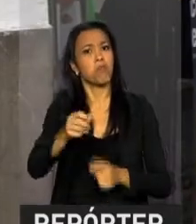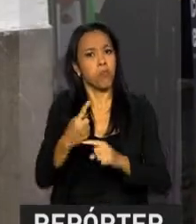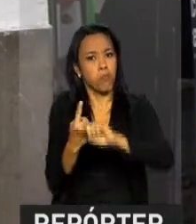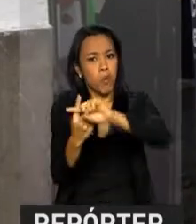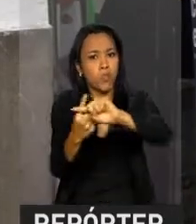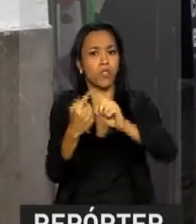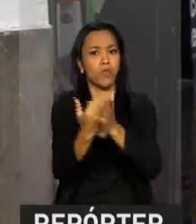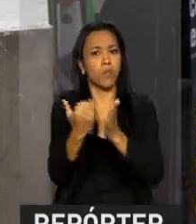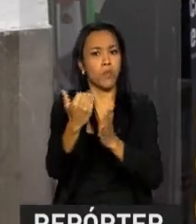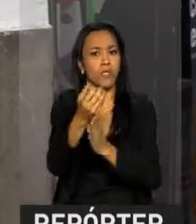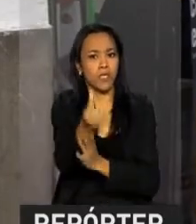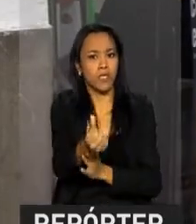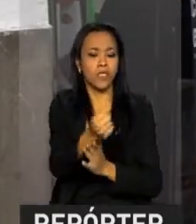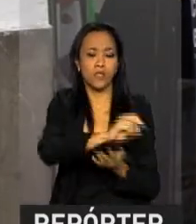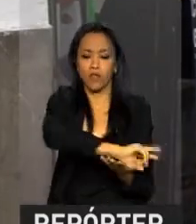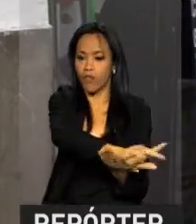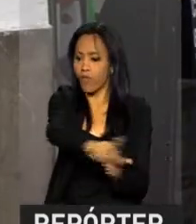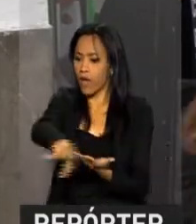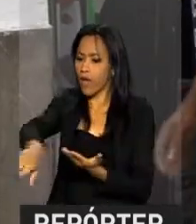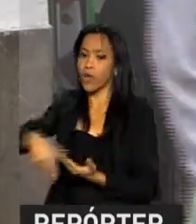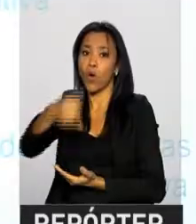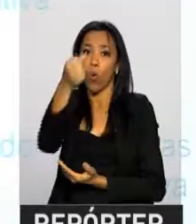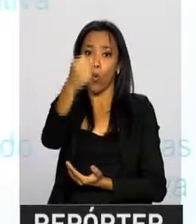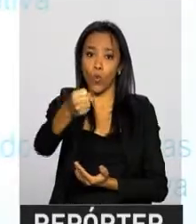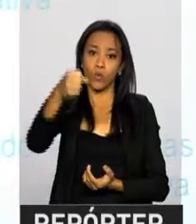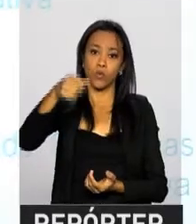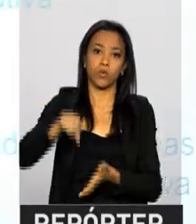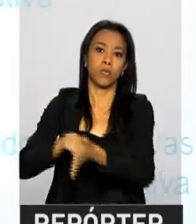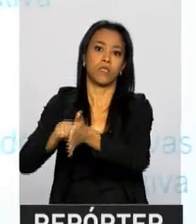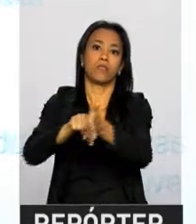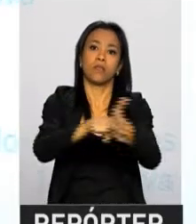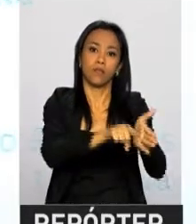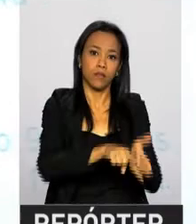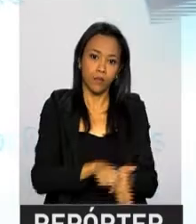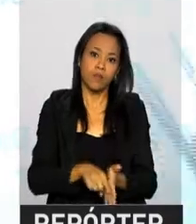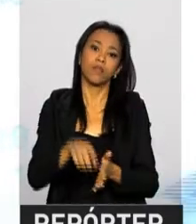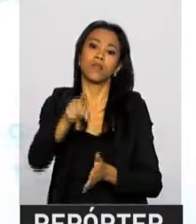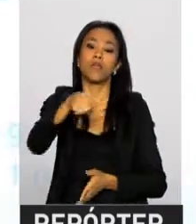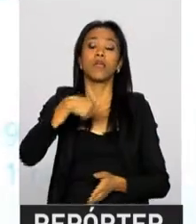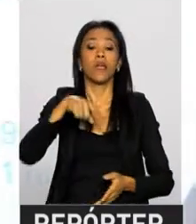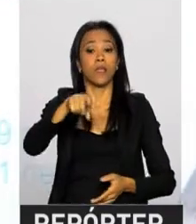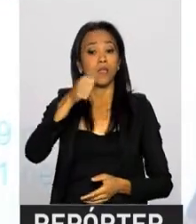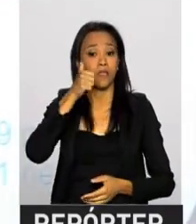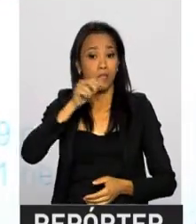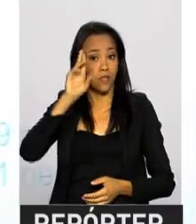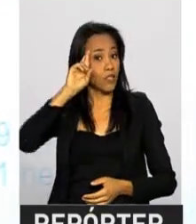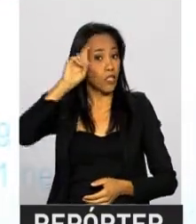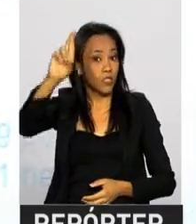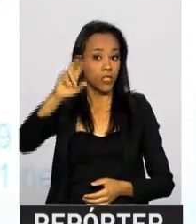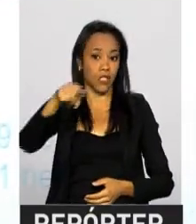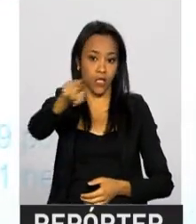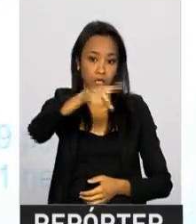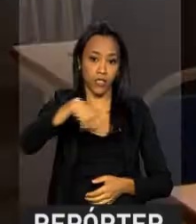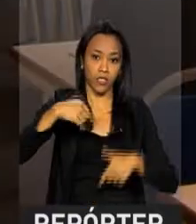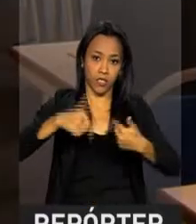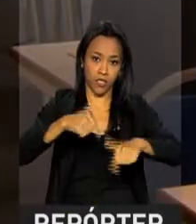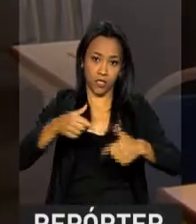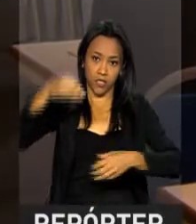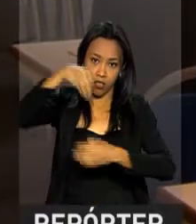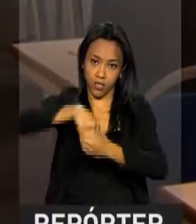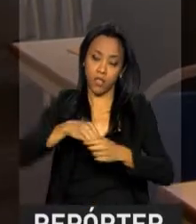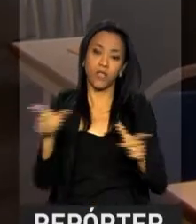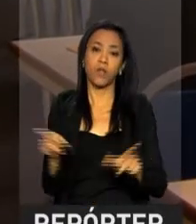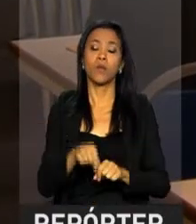em seis das oito atividades pesquisadas para gerente da coordenação de serviços e comércio do ibge o